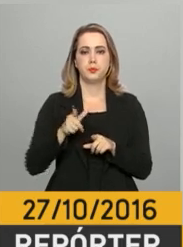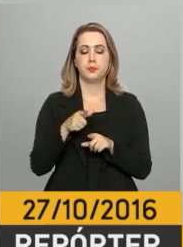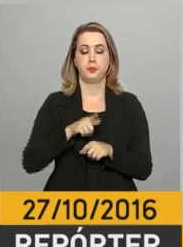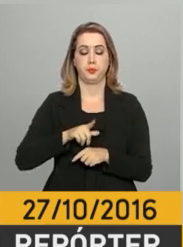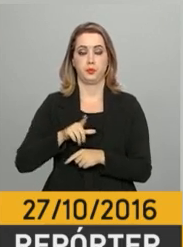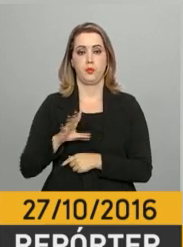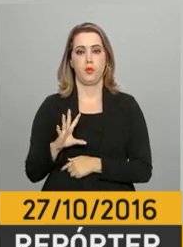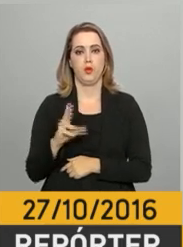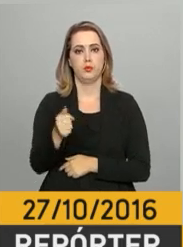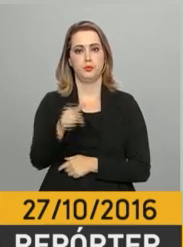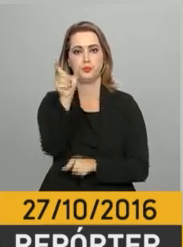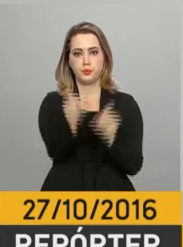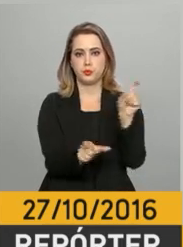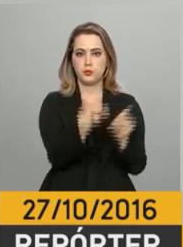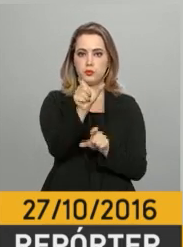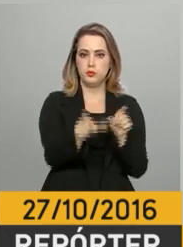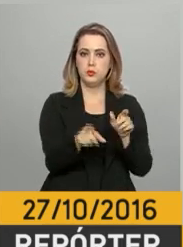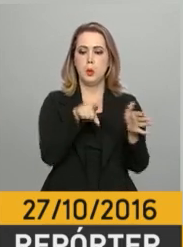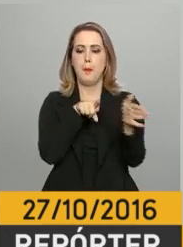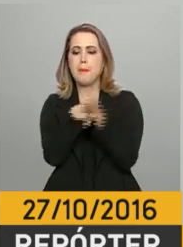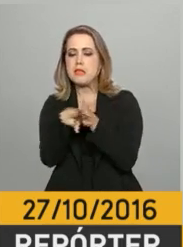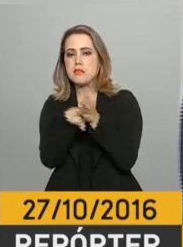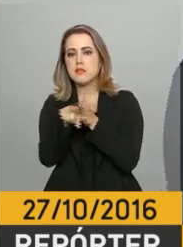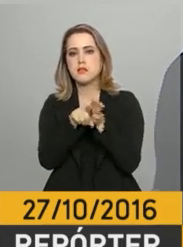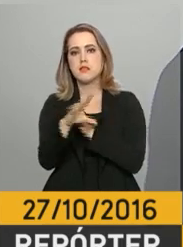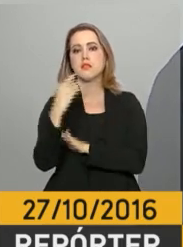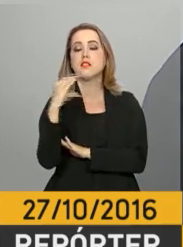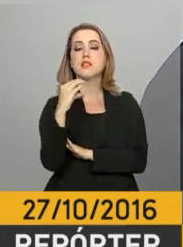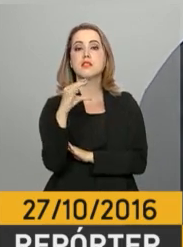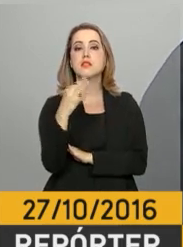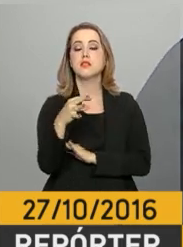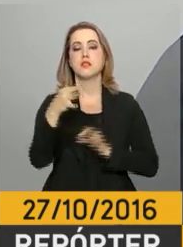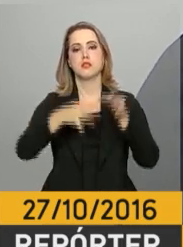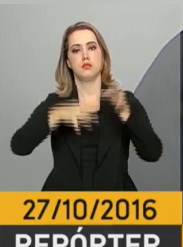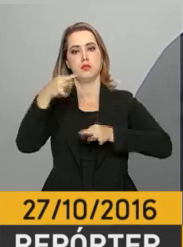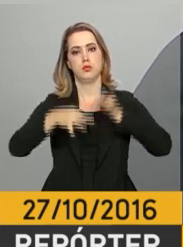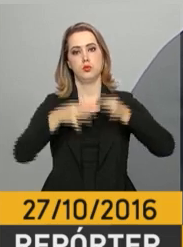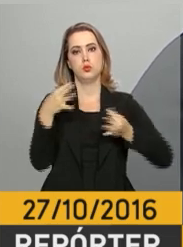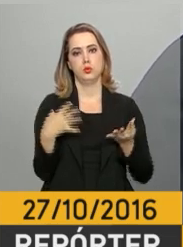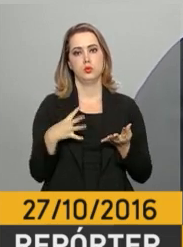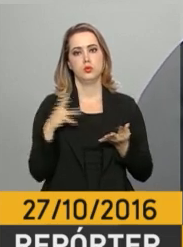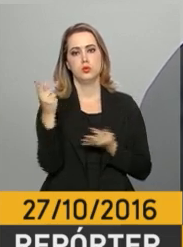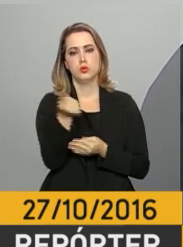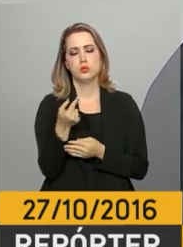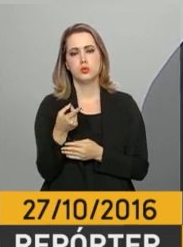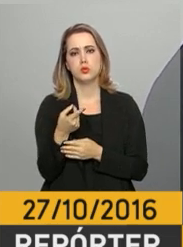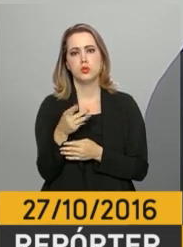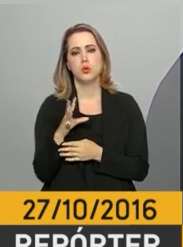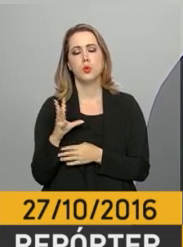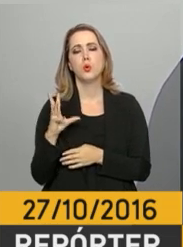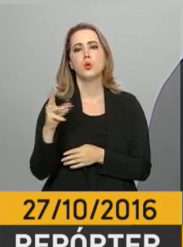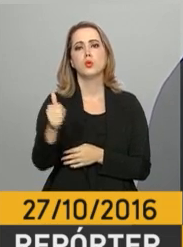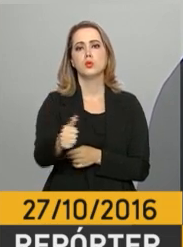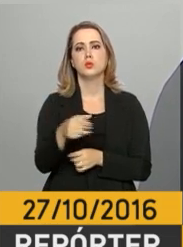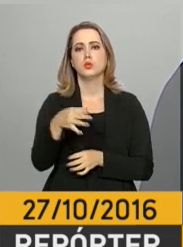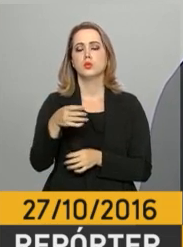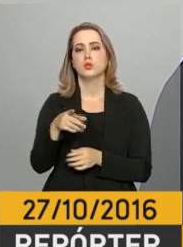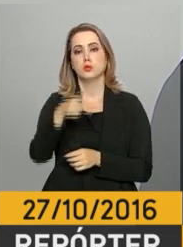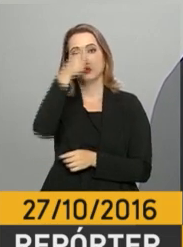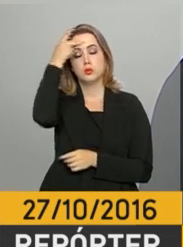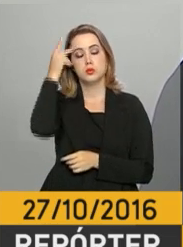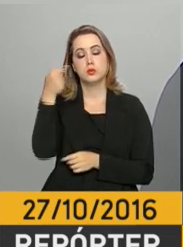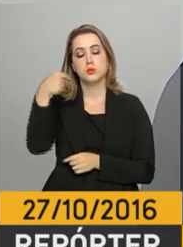dedicam à Ciência jurídica verificaram que todos eles aqui foram digamos